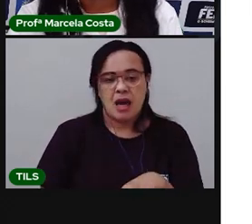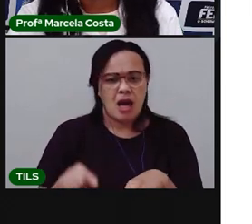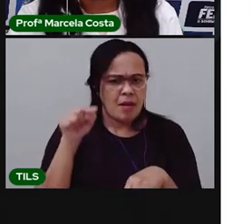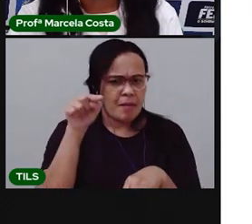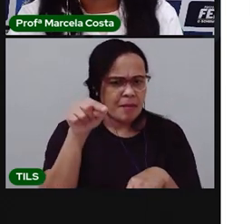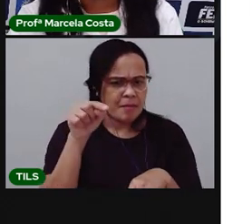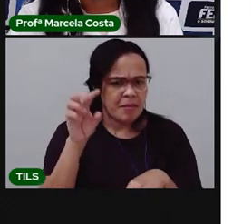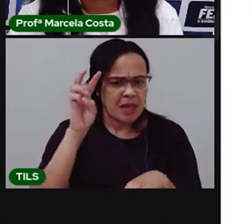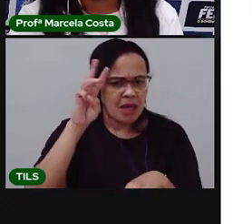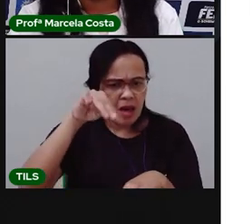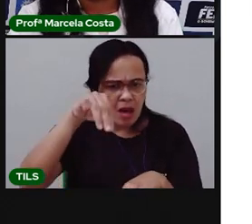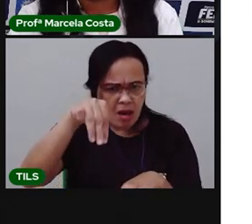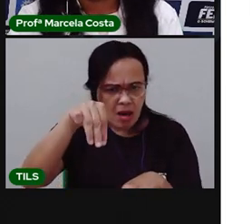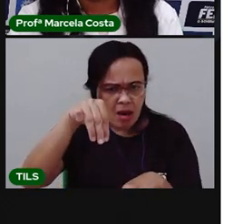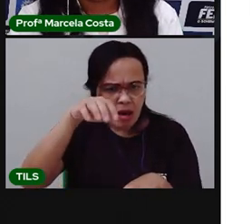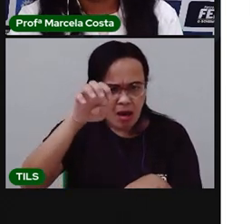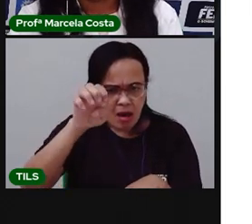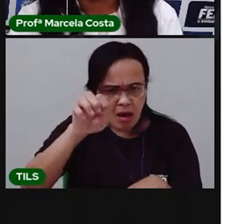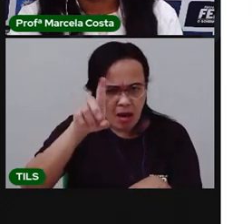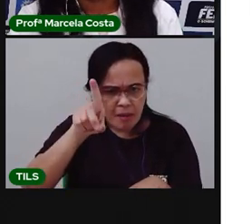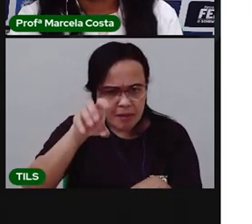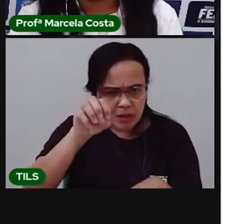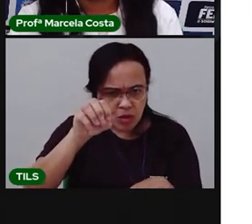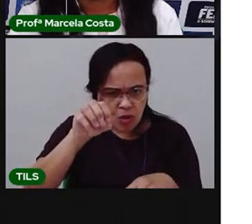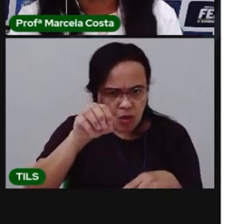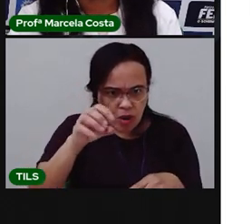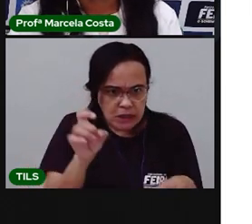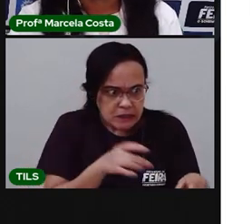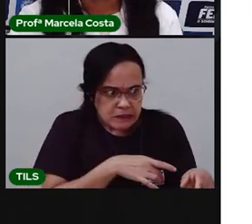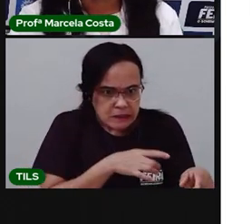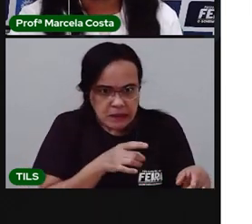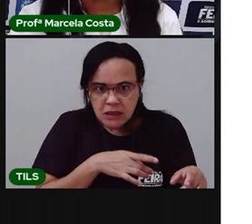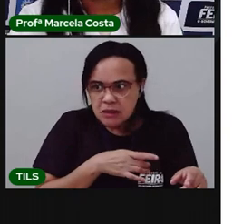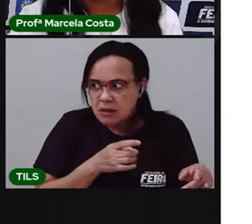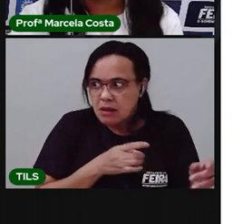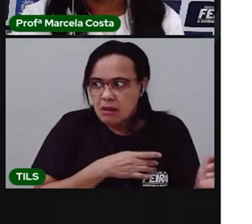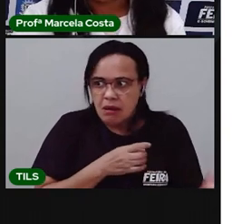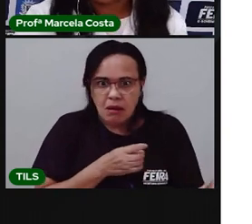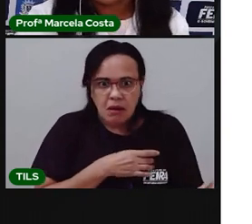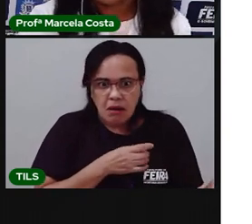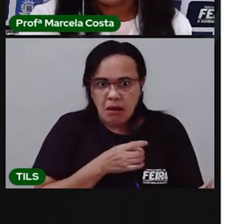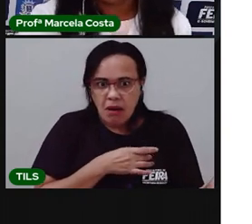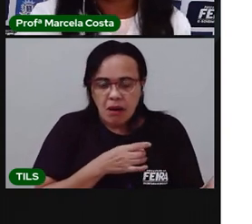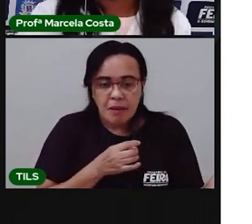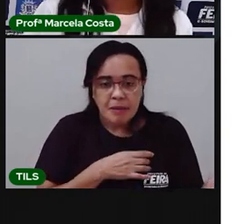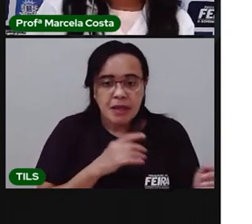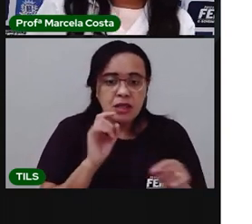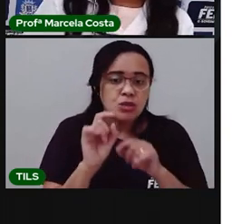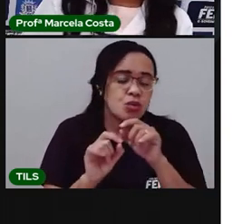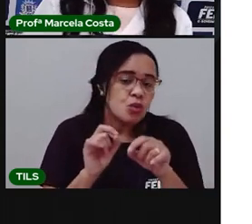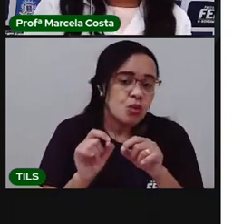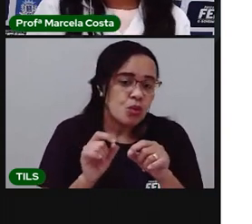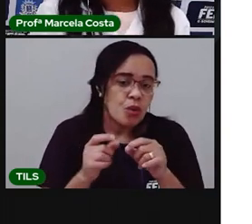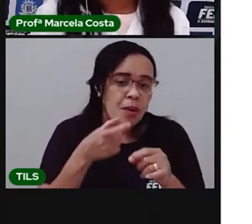Agora, medo. Ó, medo. Medo começa com que letra?